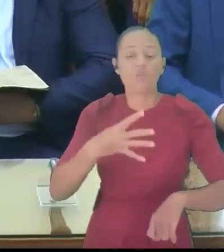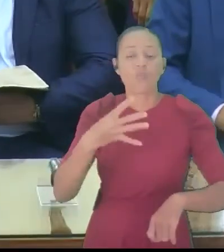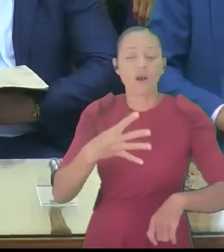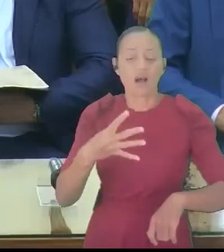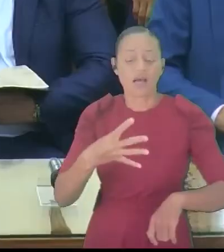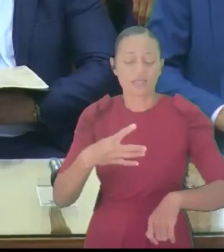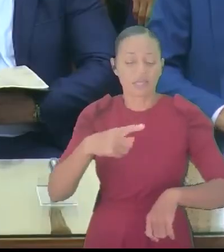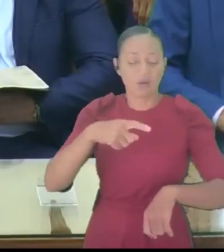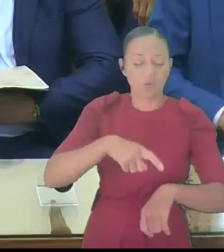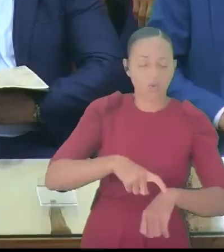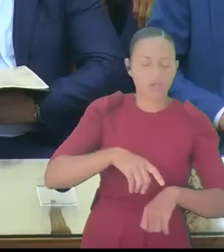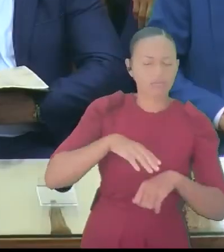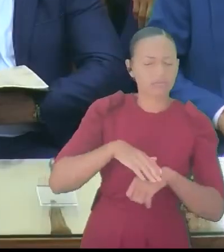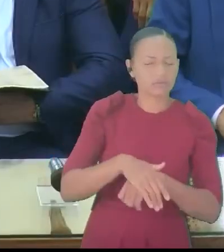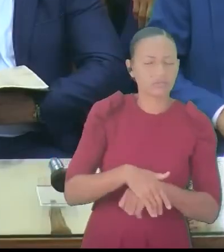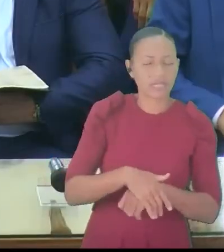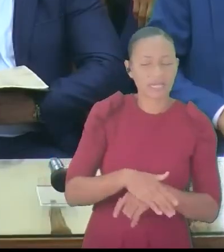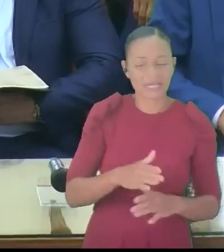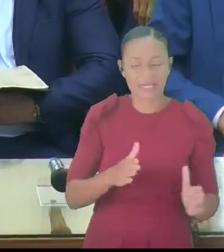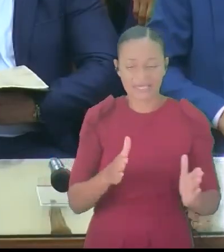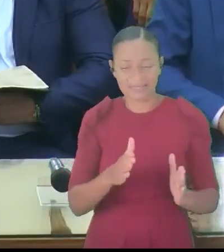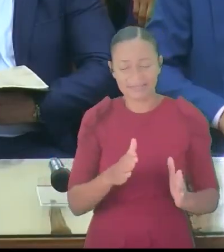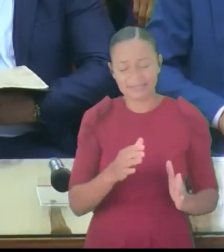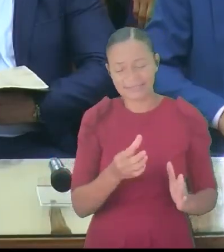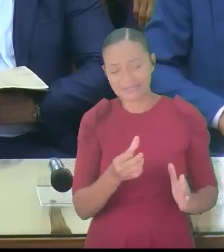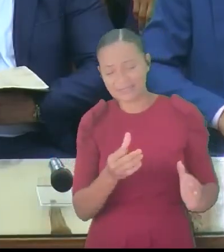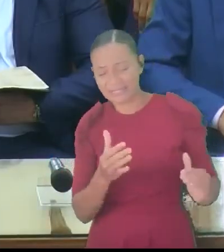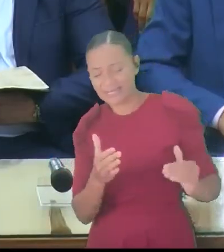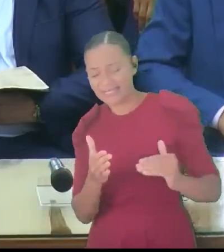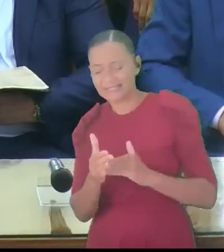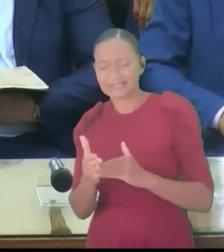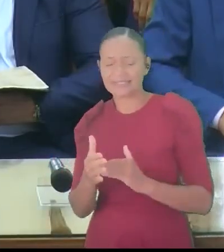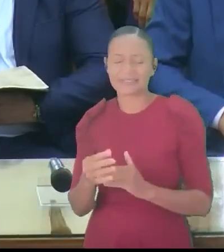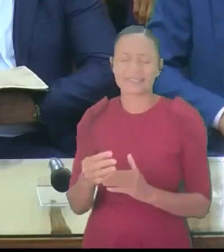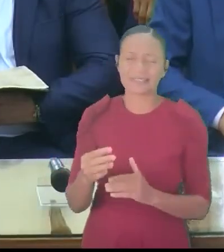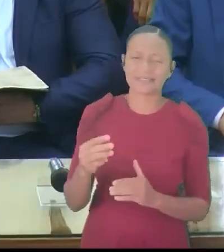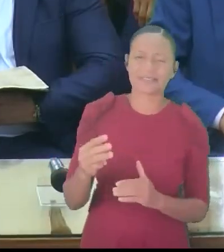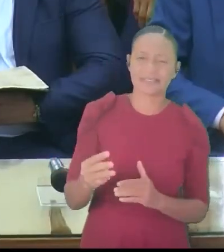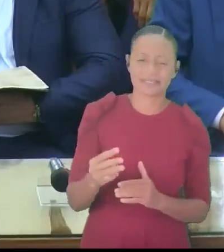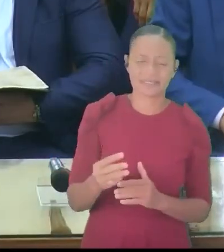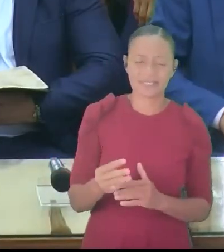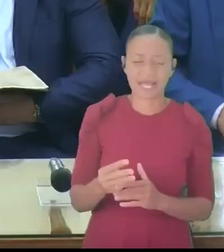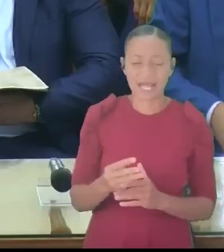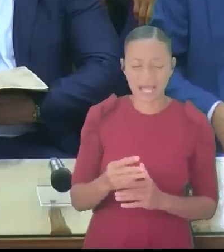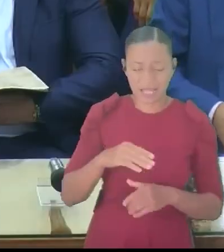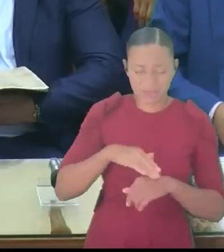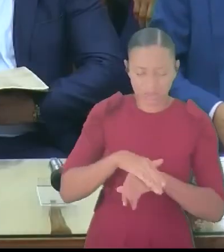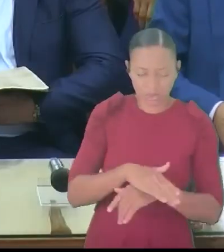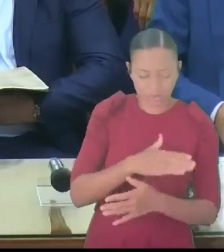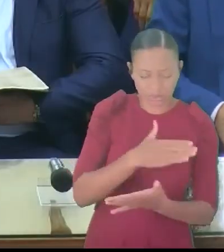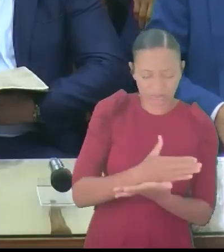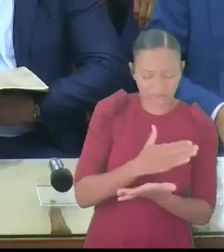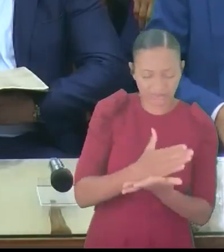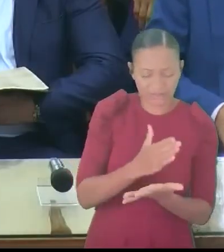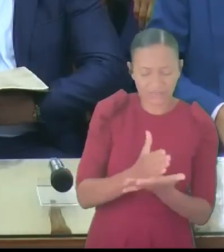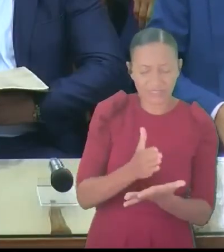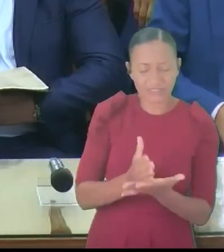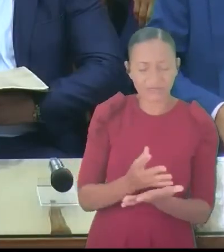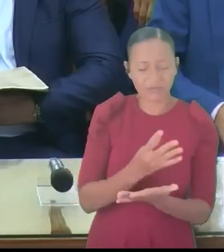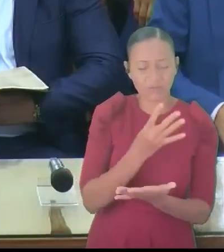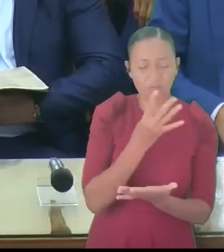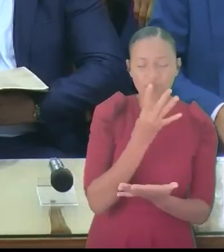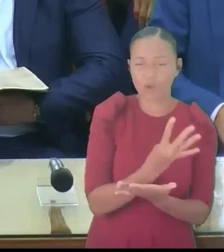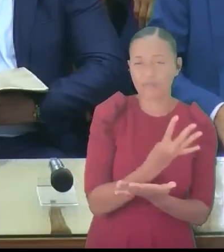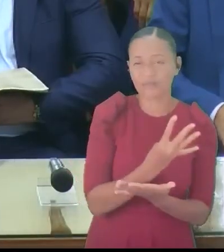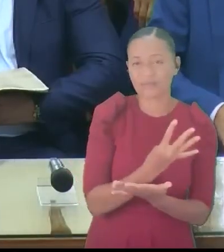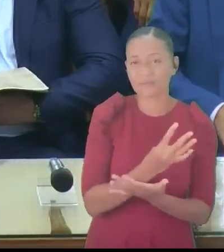entre 3 e 6. A noite era dividida em 4 vigílias. E o dia era dividido em 12 horas.